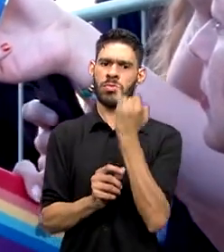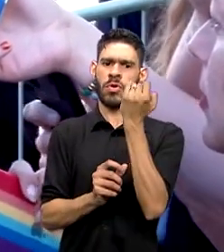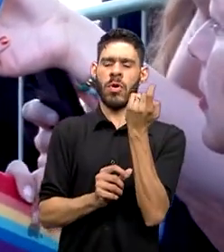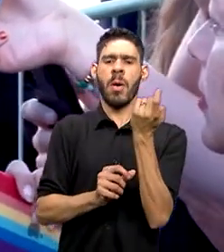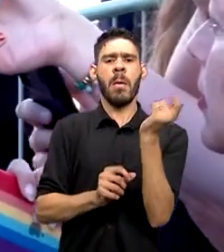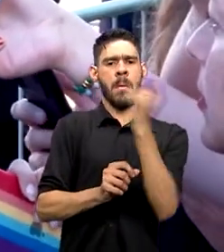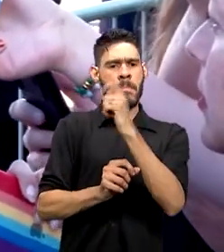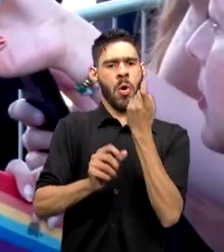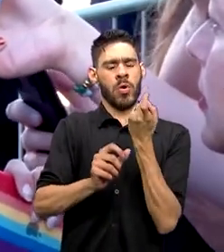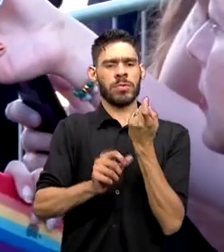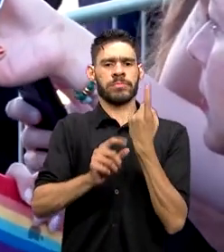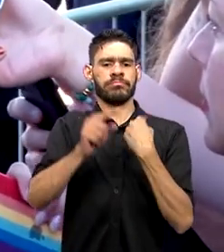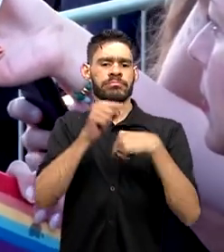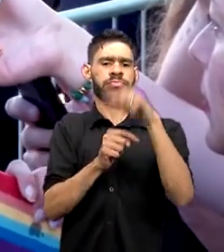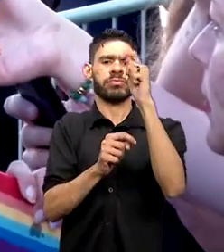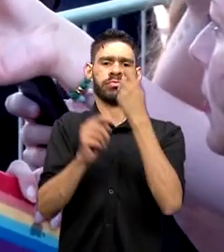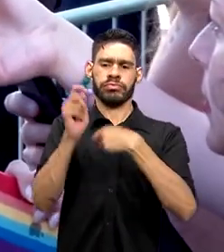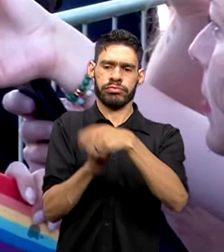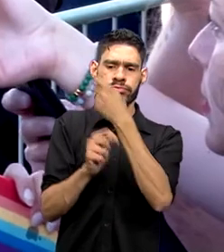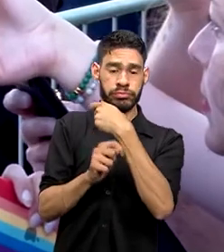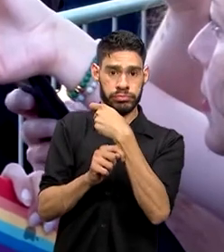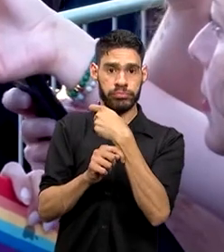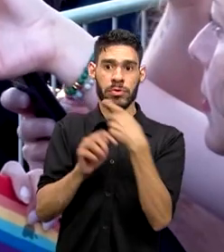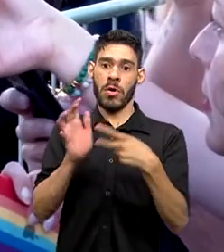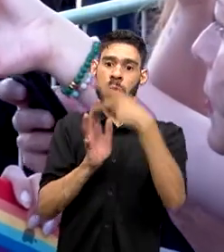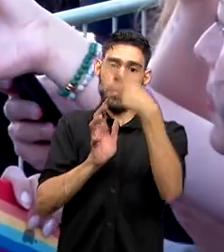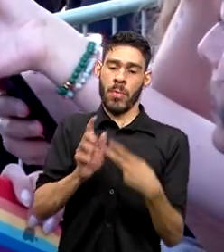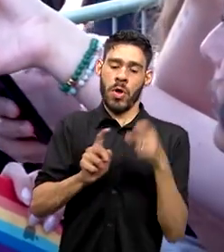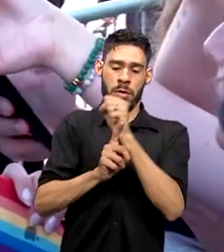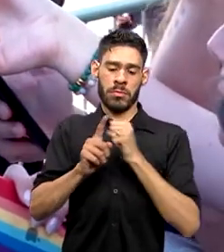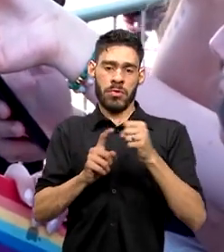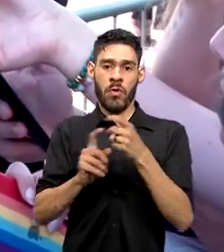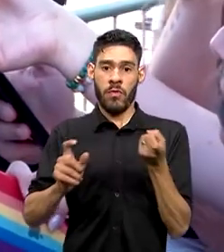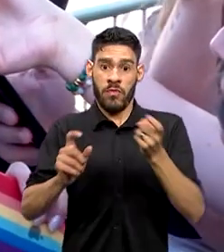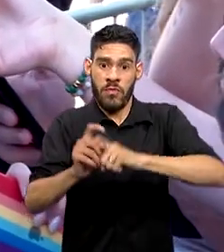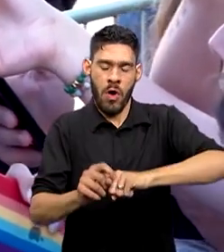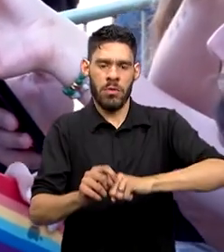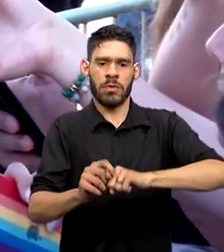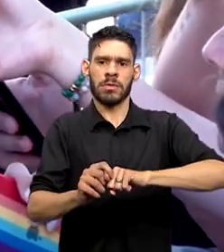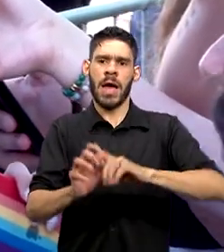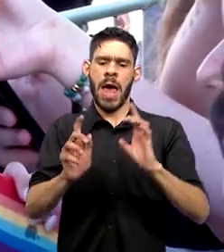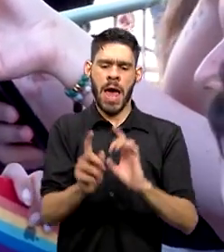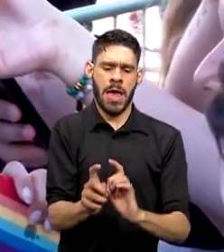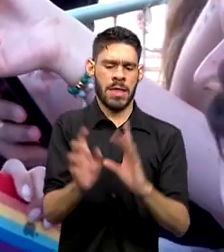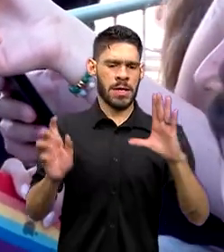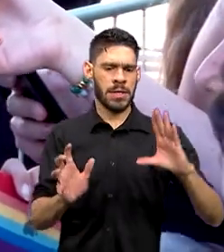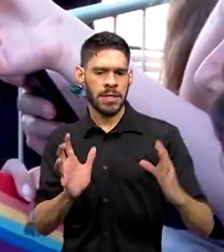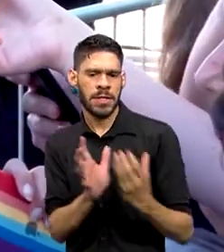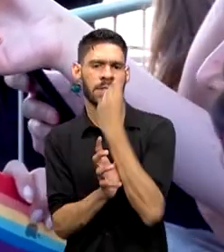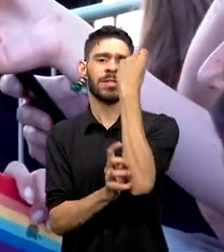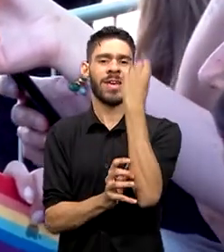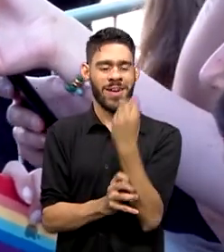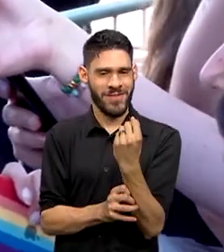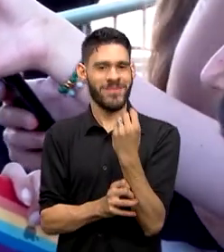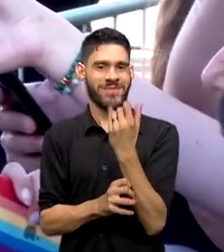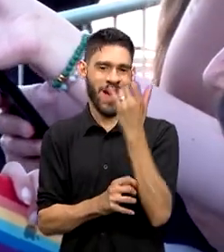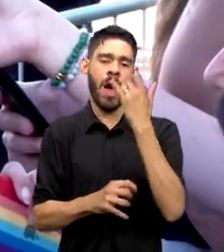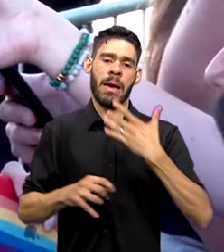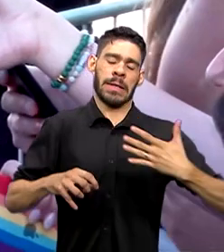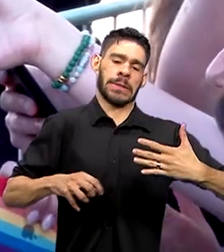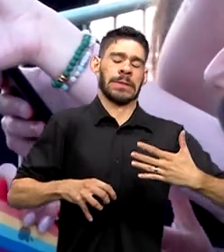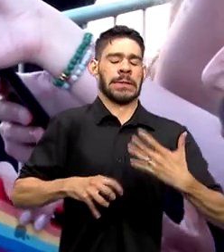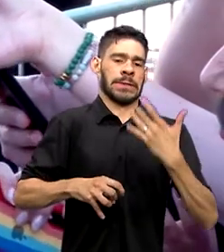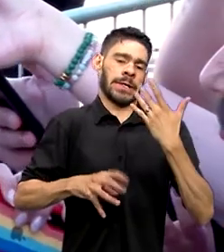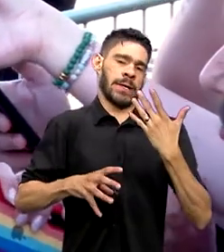retomar o crescimento econômico, recriar os programas sociais, salvar a democracia rechaçando os golpistas do dia 8 de